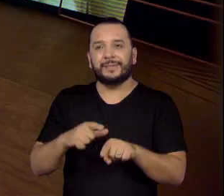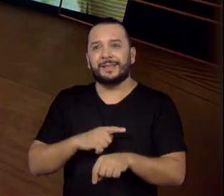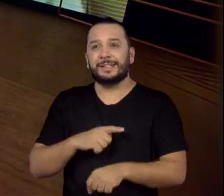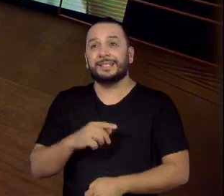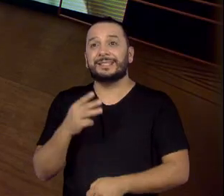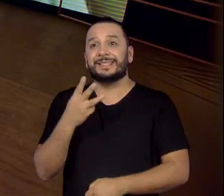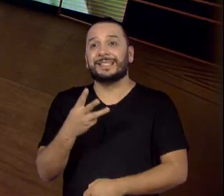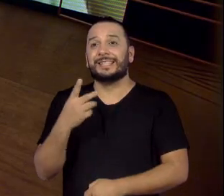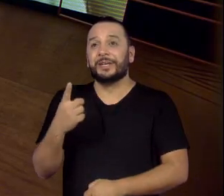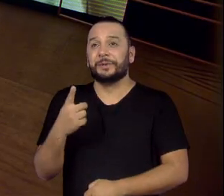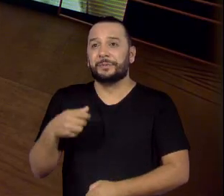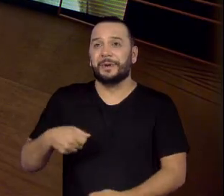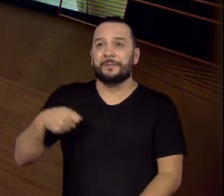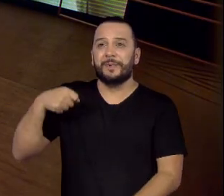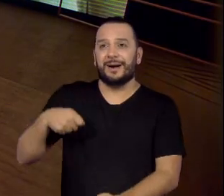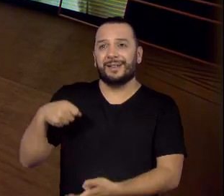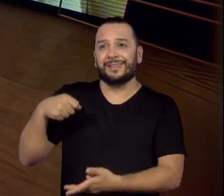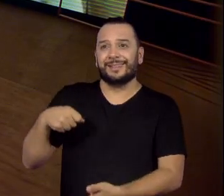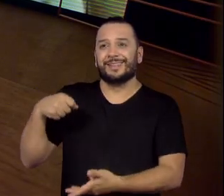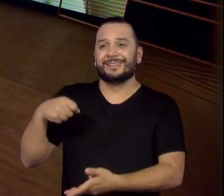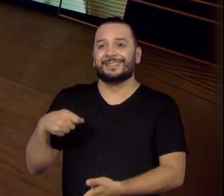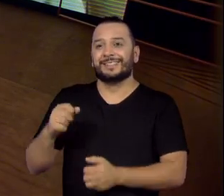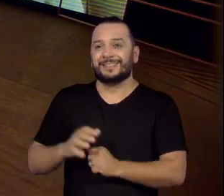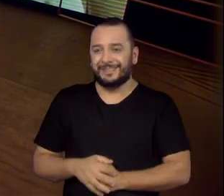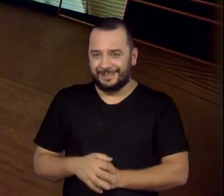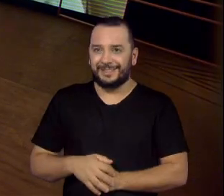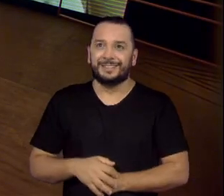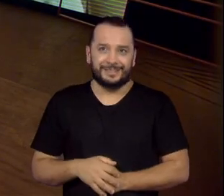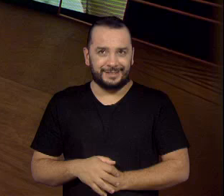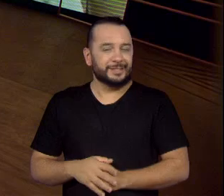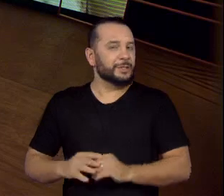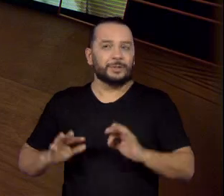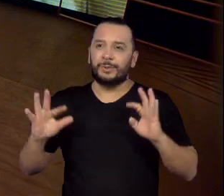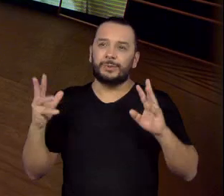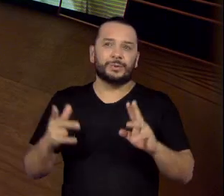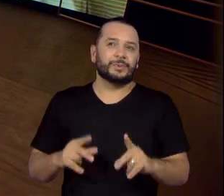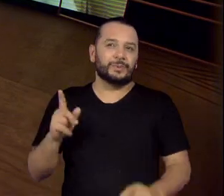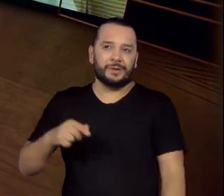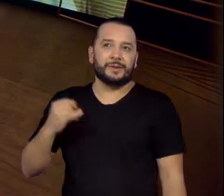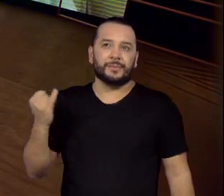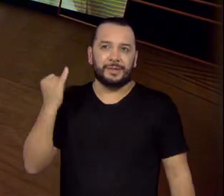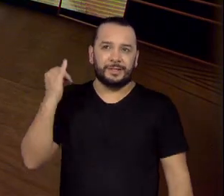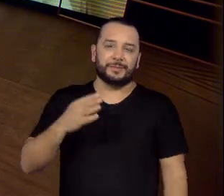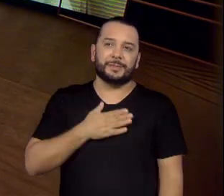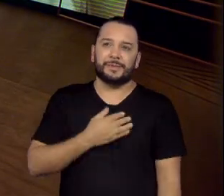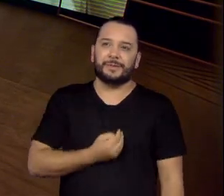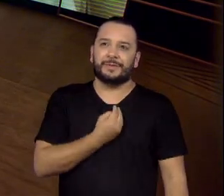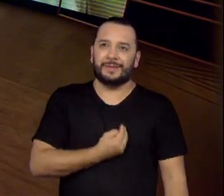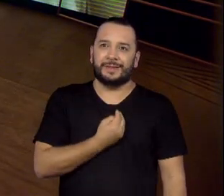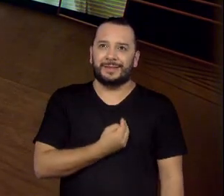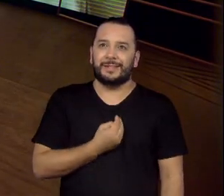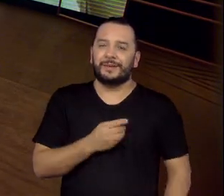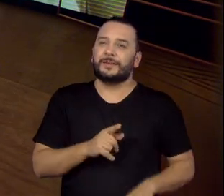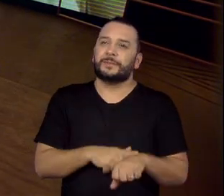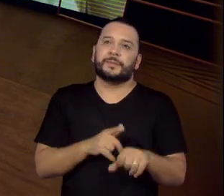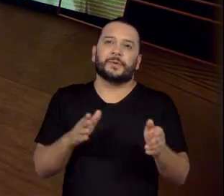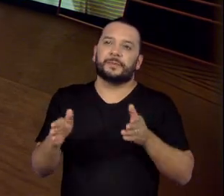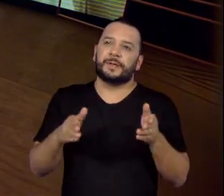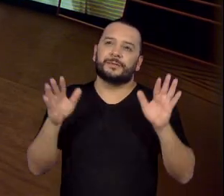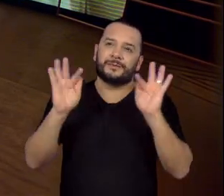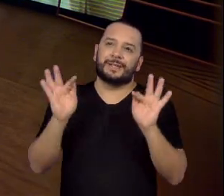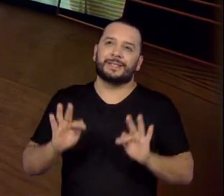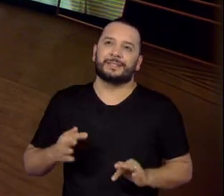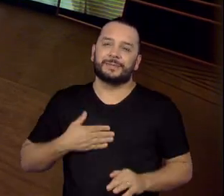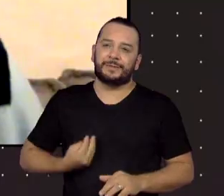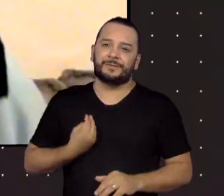malas. Então, tudo isso era uma coisa fundamental para mim. Quer dizer, foi um momento muito feliz da